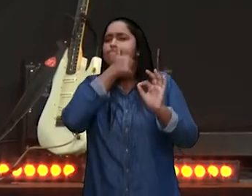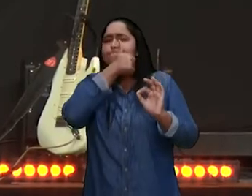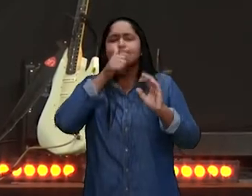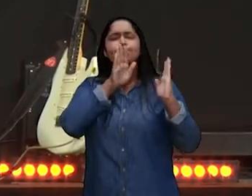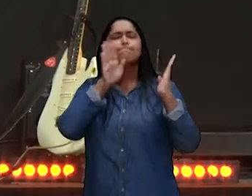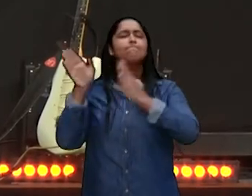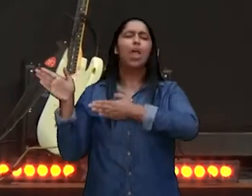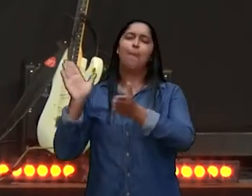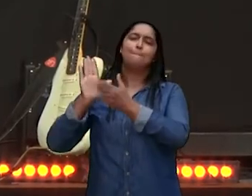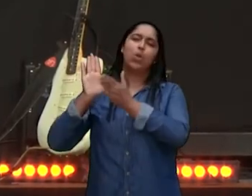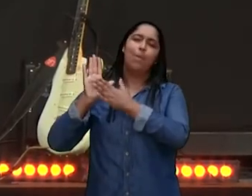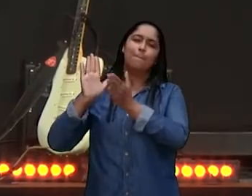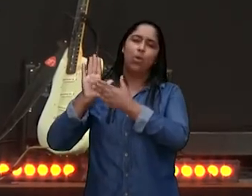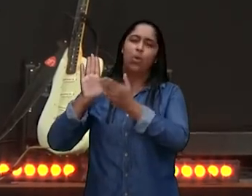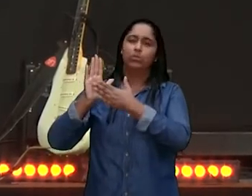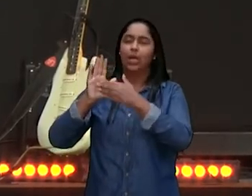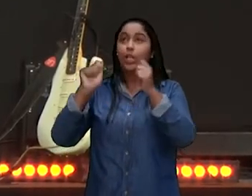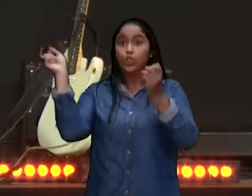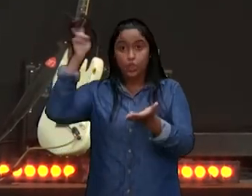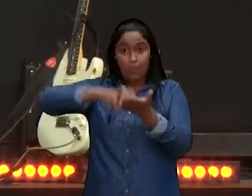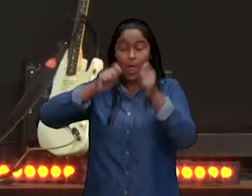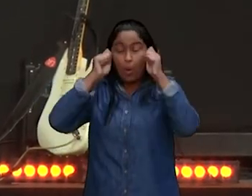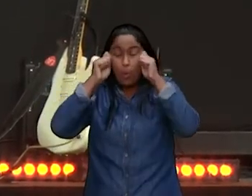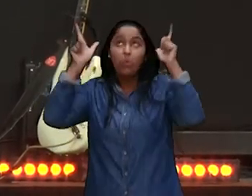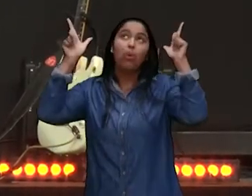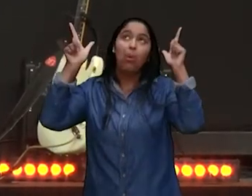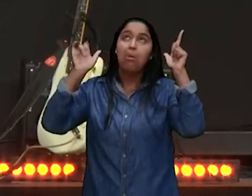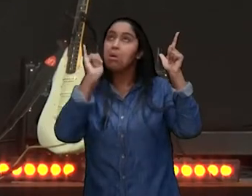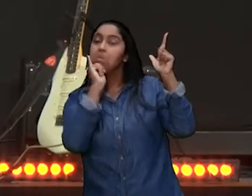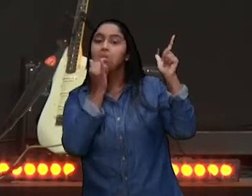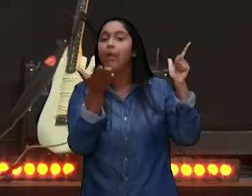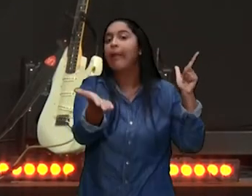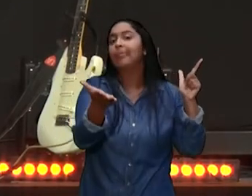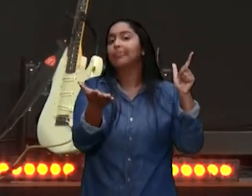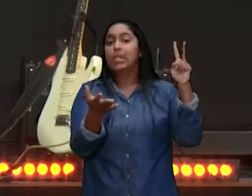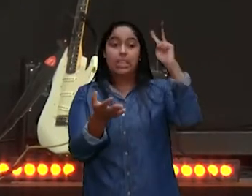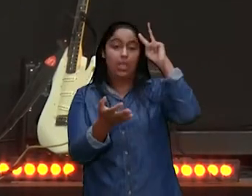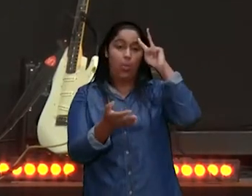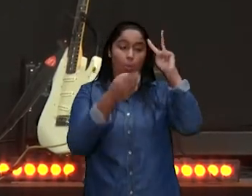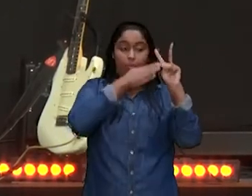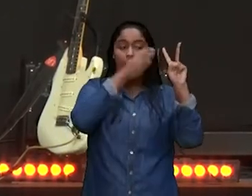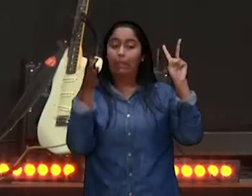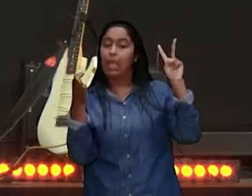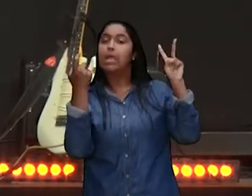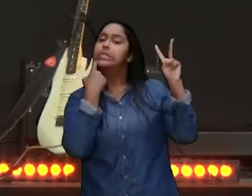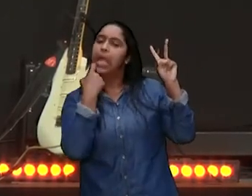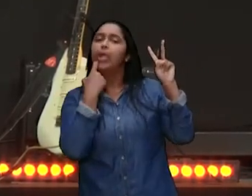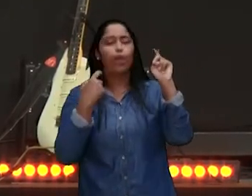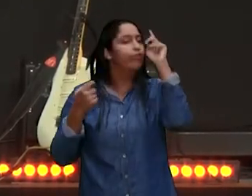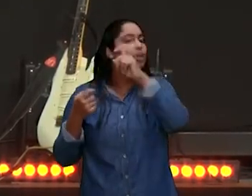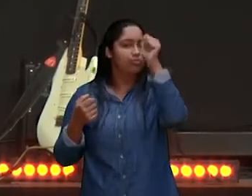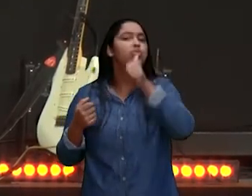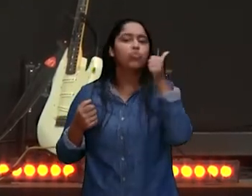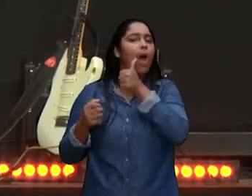manhã é sexta-feira e pense segunda a sexta você acha que trabalha fica difícil